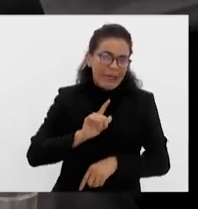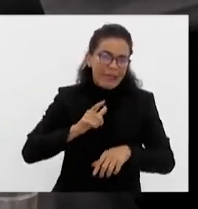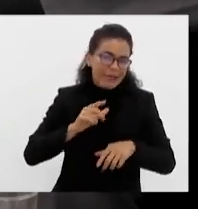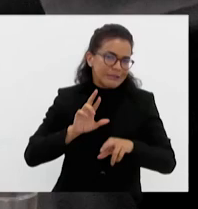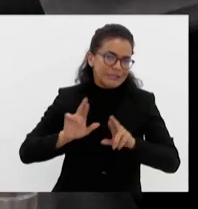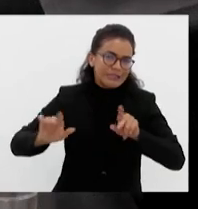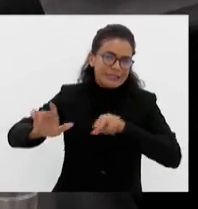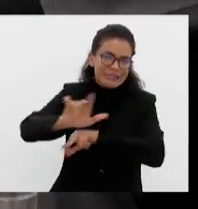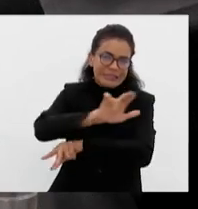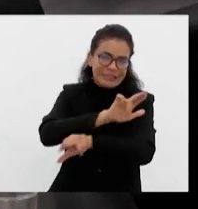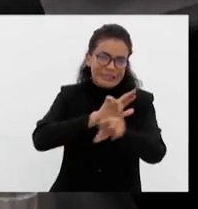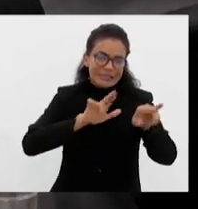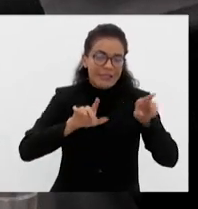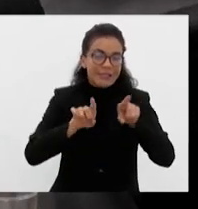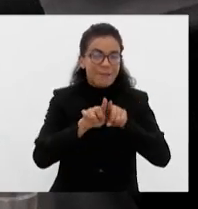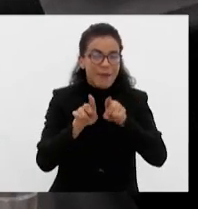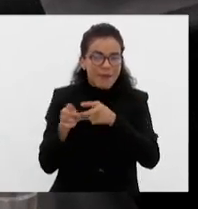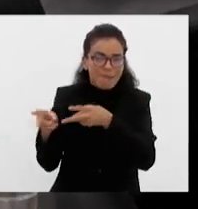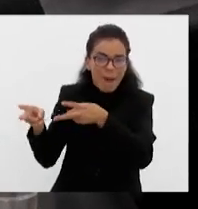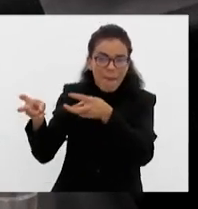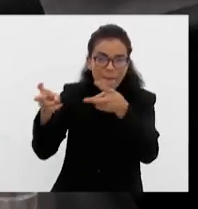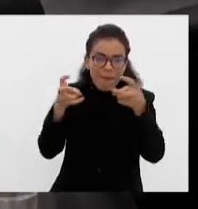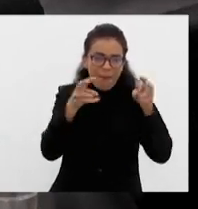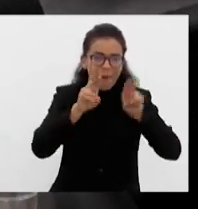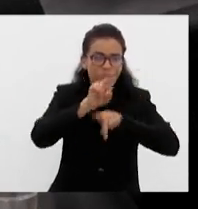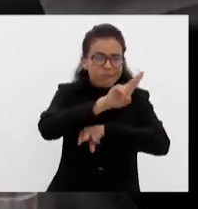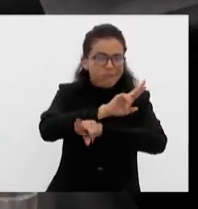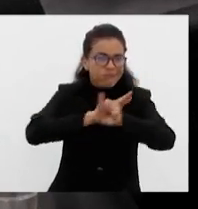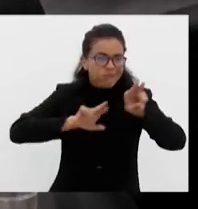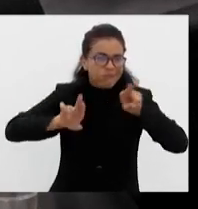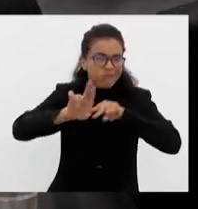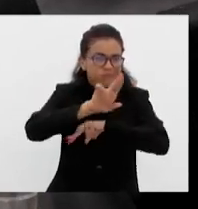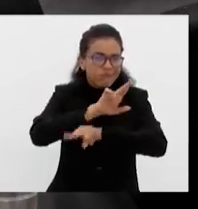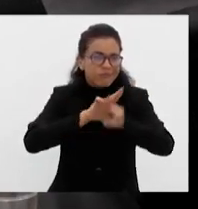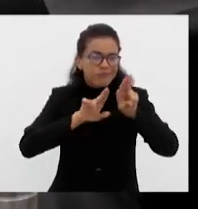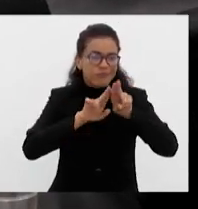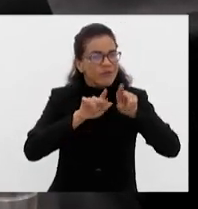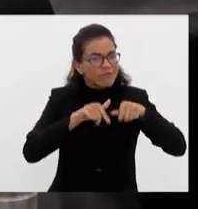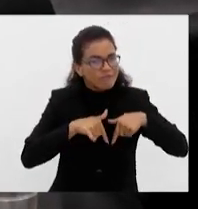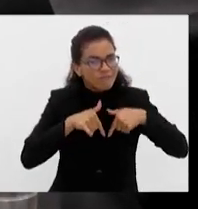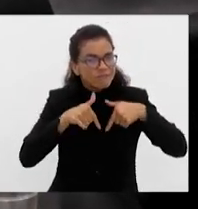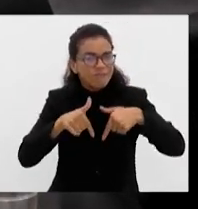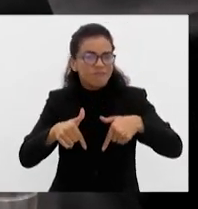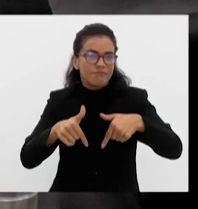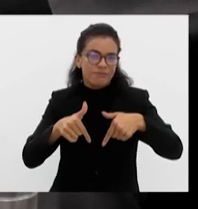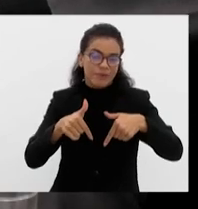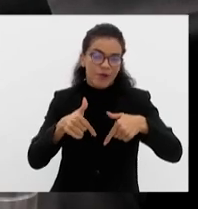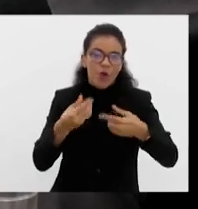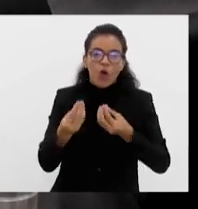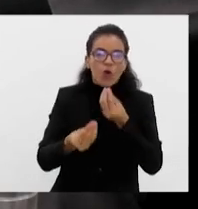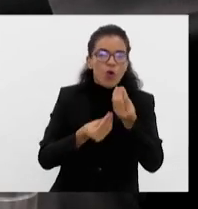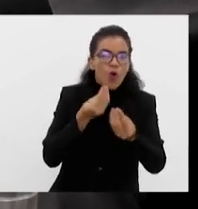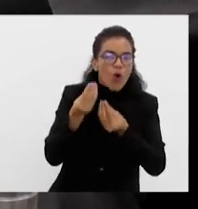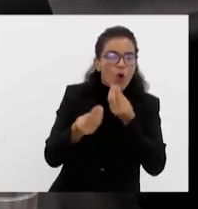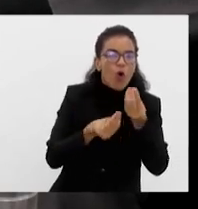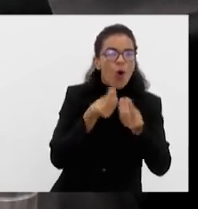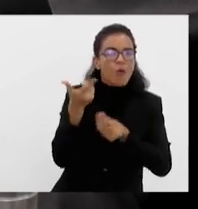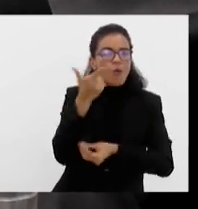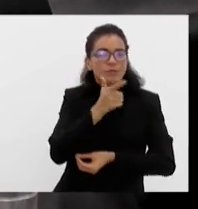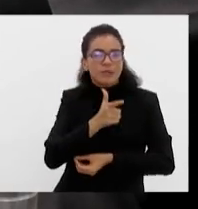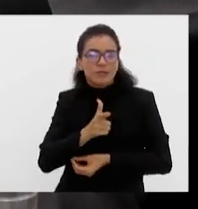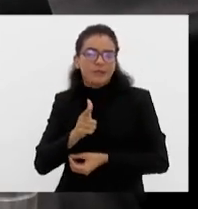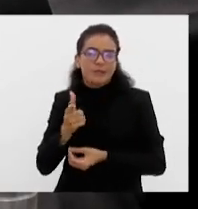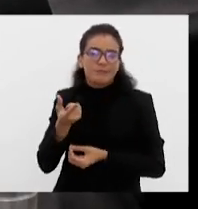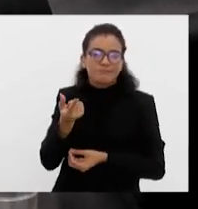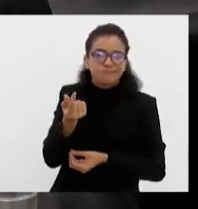distinção, de uma percepção sobre aquilo que deve ser feito para a gente poder atrair divisas, recursos para o